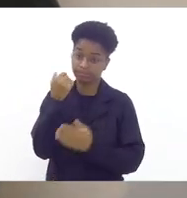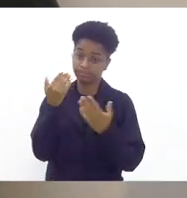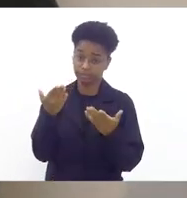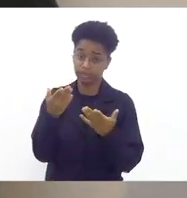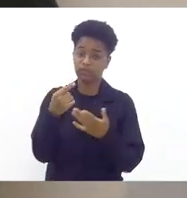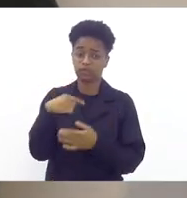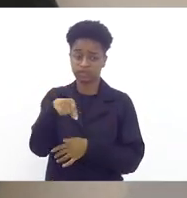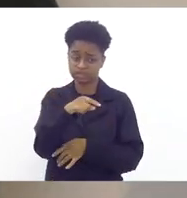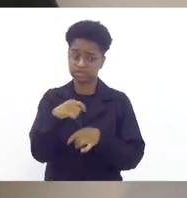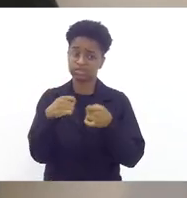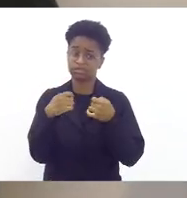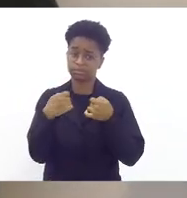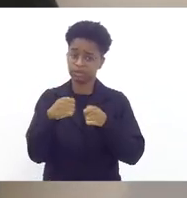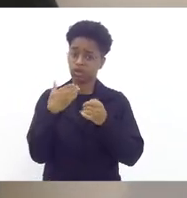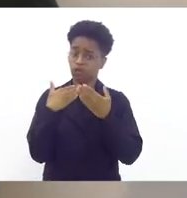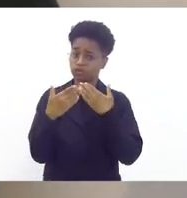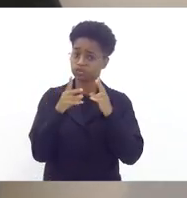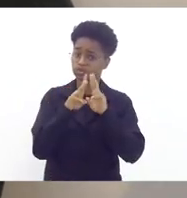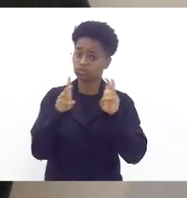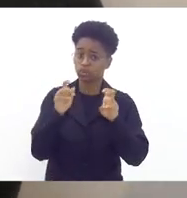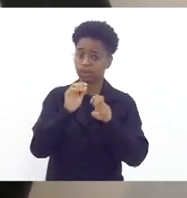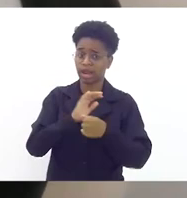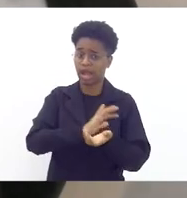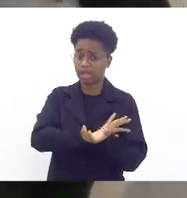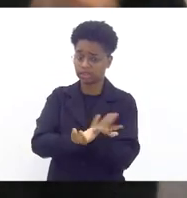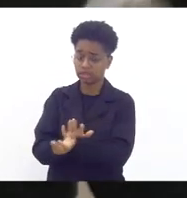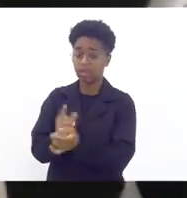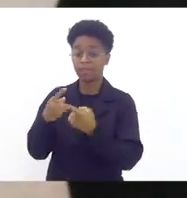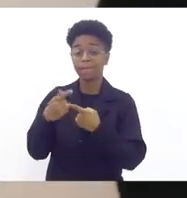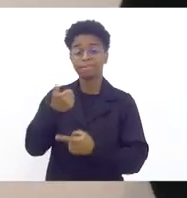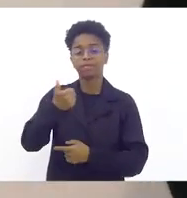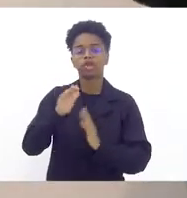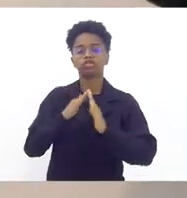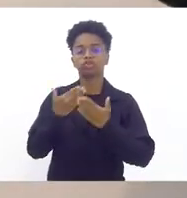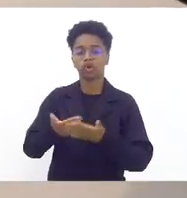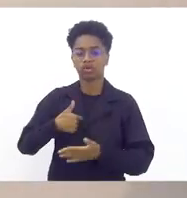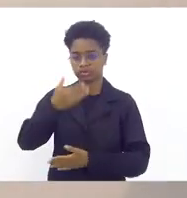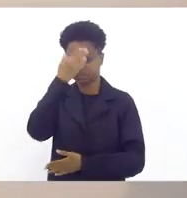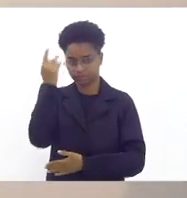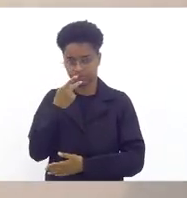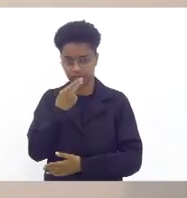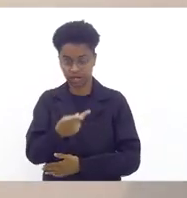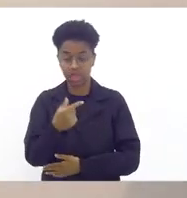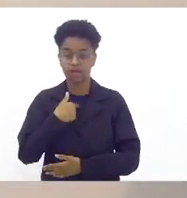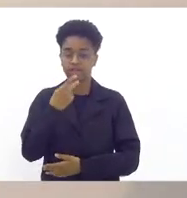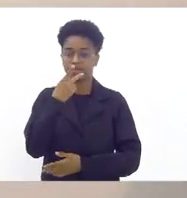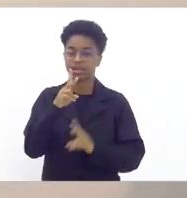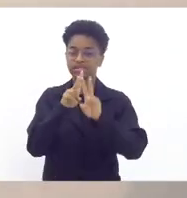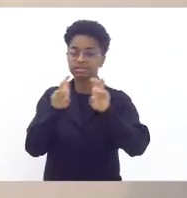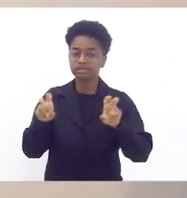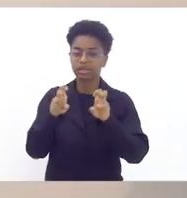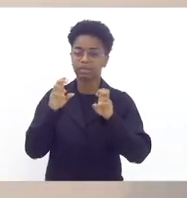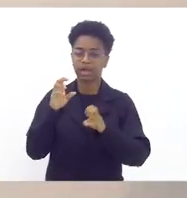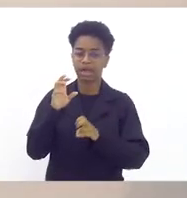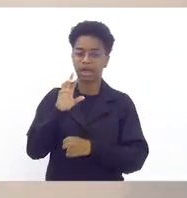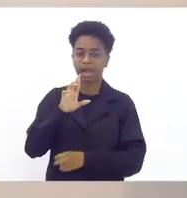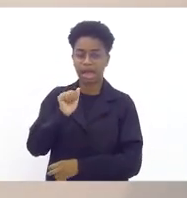Vocês conversam sobre racismo. Aliás, nessa primeira escola, eu esqueci de dizer, quando eu falo sobre raça e racismo,